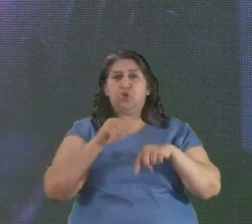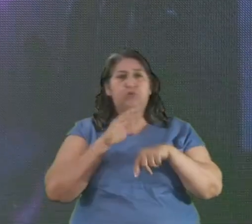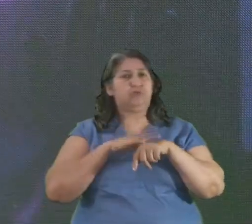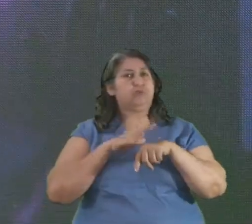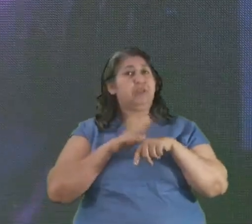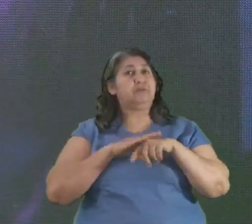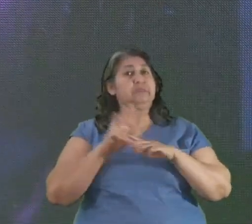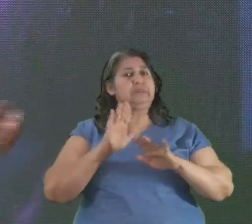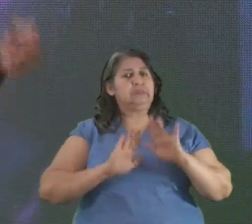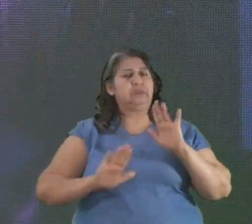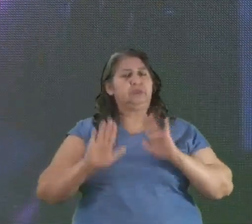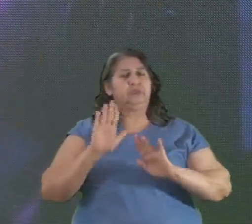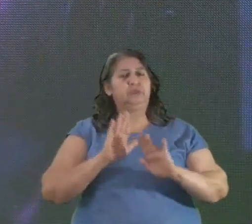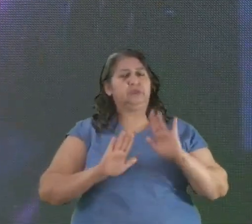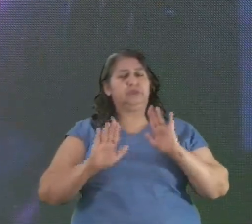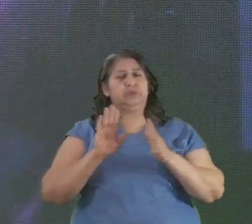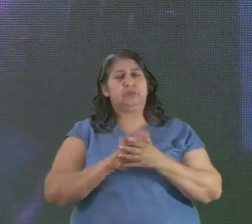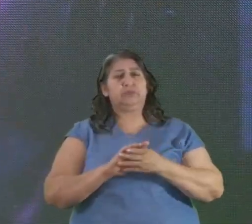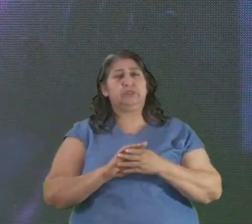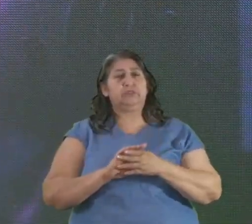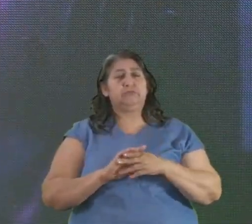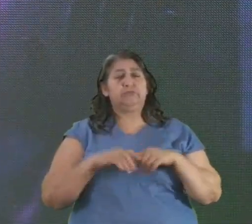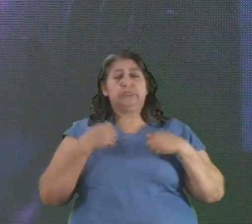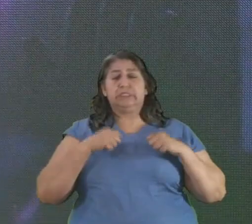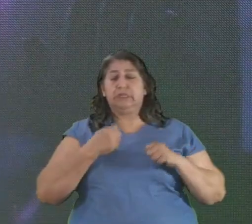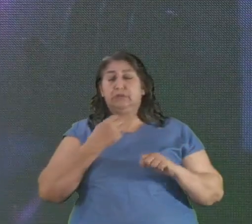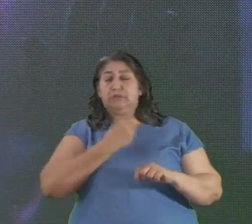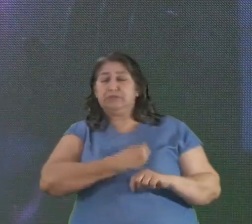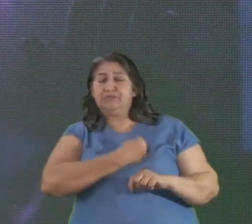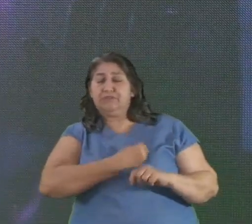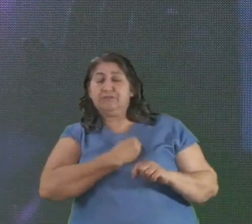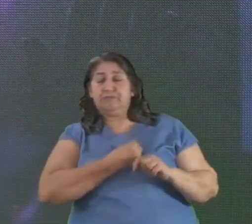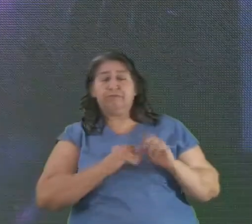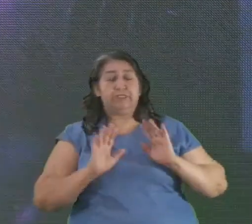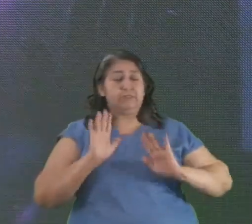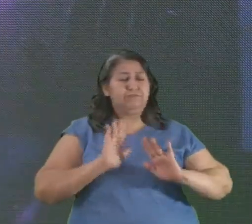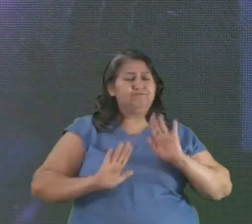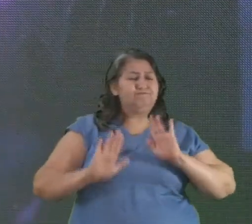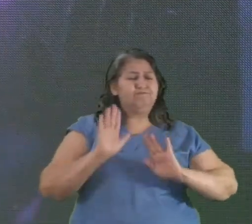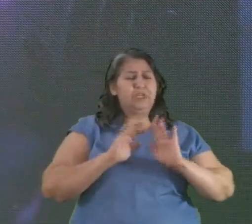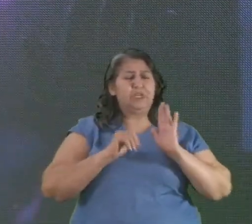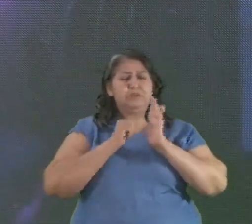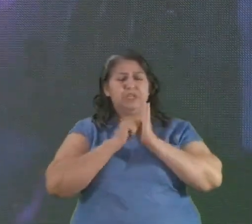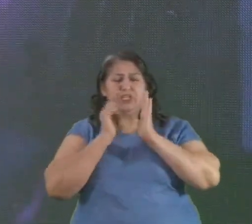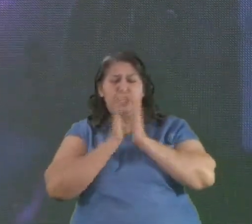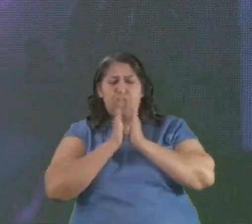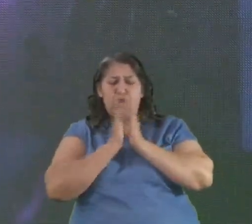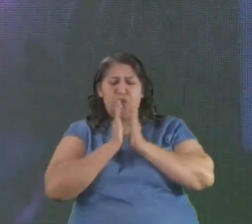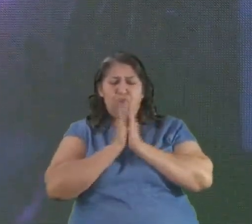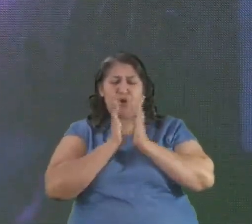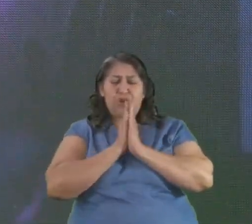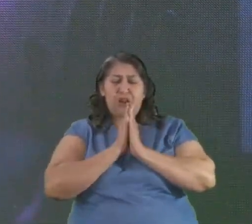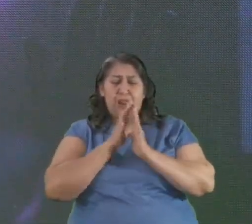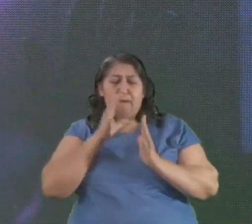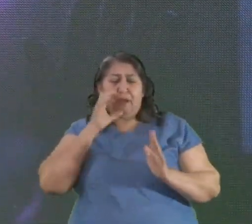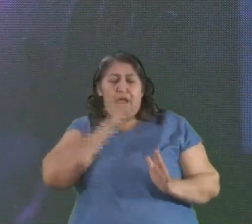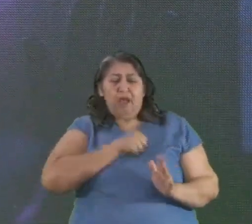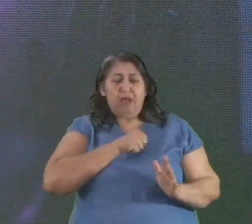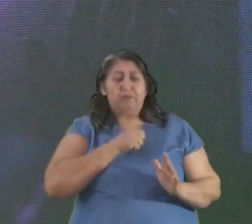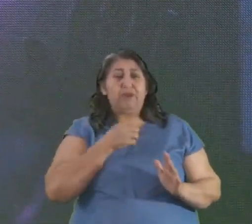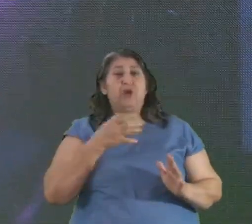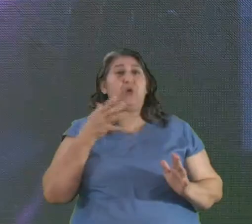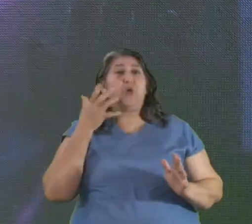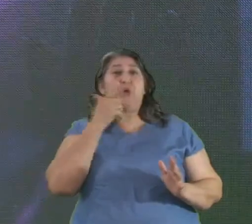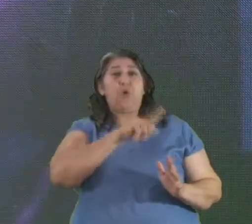tempo. Jesus disse: vigiai, pois, em todo tempo, orando, para que possais escapar de todas